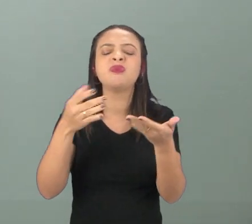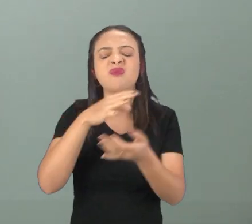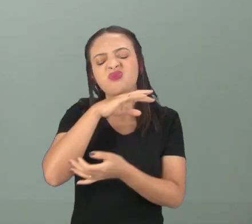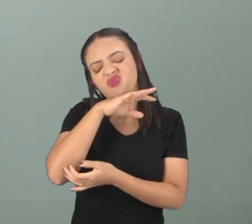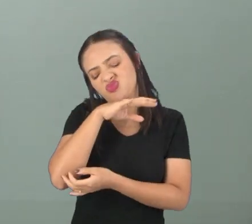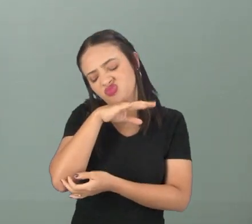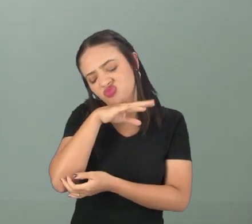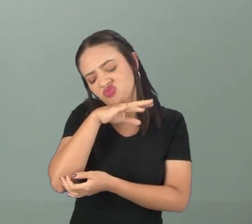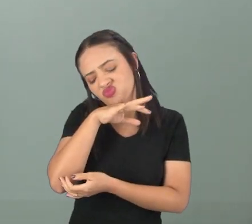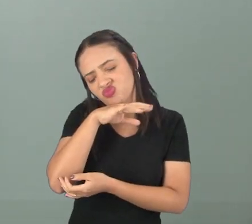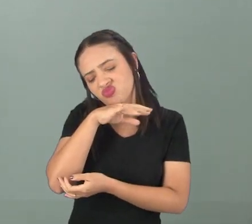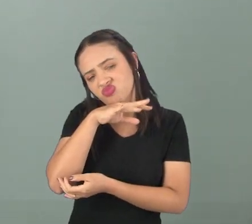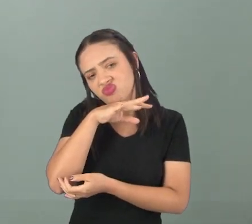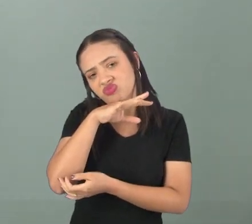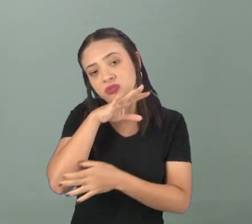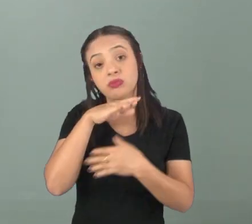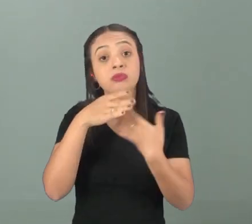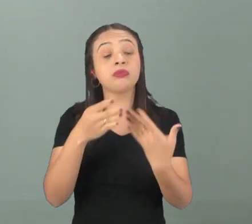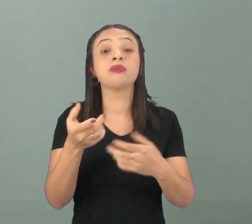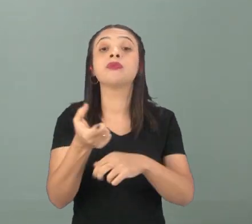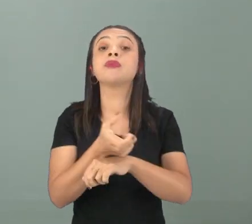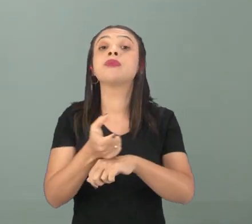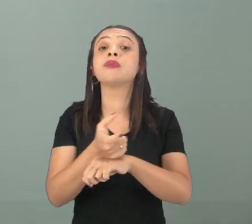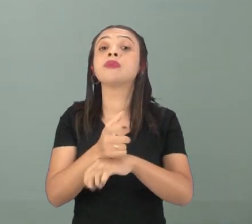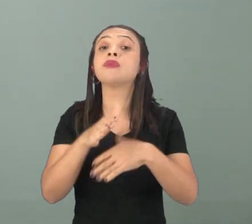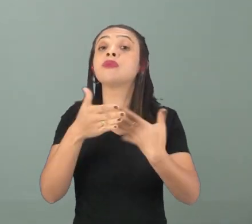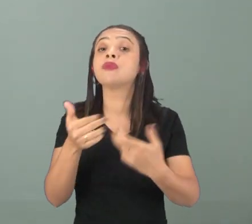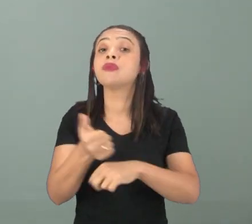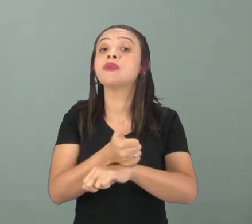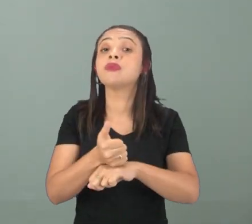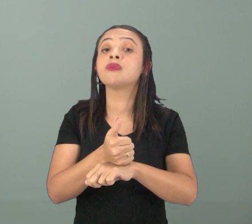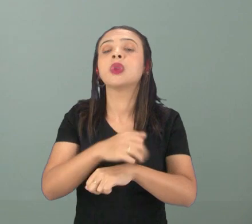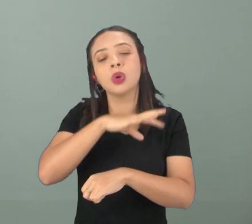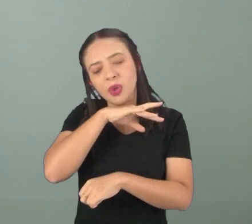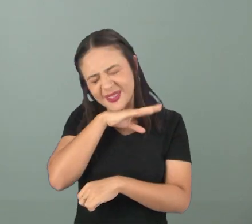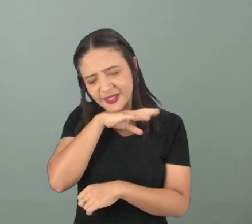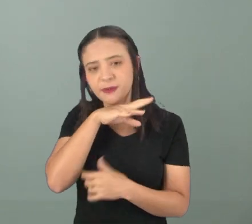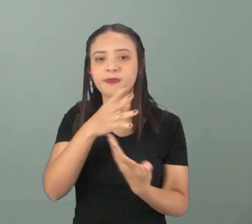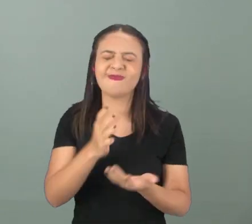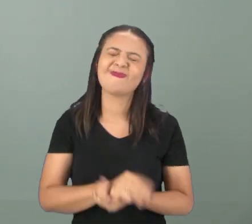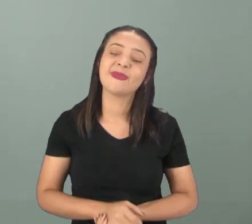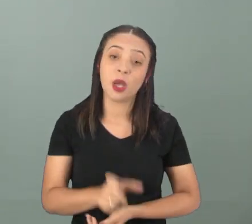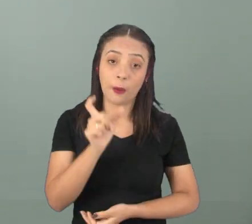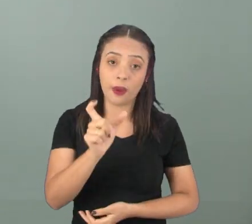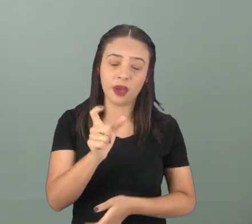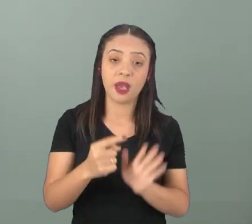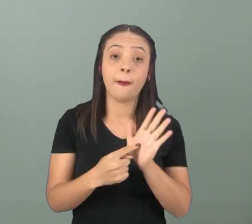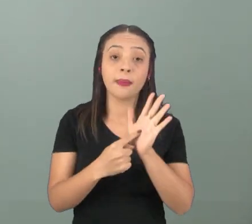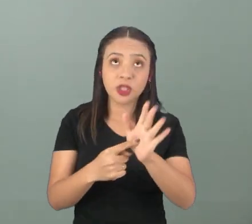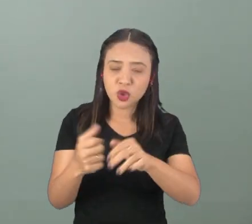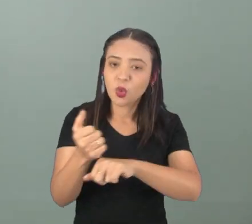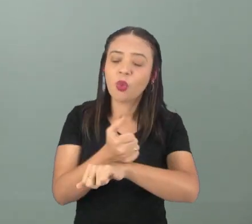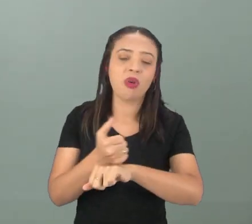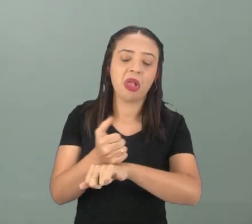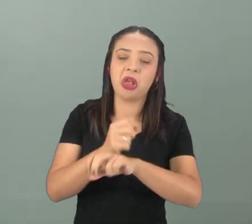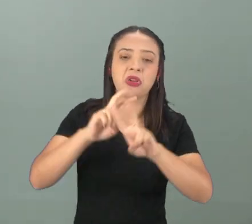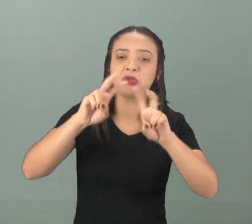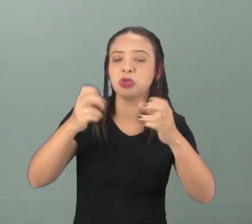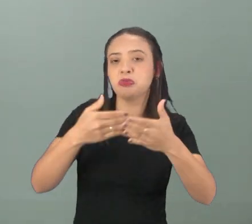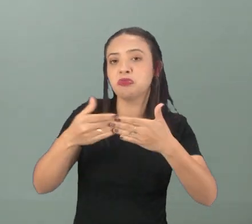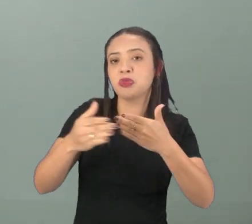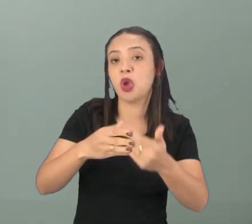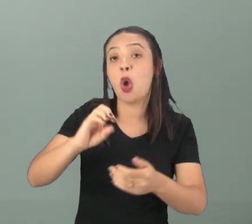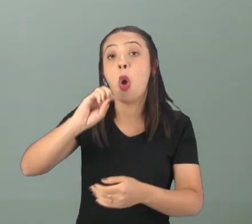ruim hoje. O dia está ruim. Então, qual é a qualidade? Ruim. Então, é uma palavra que define uma qualidade sobre algo ou